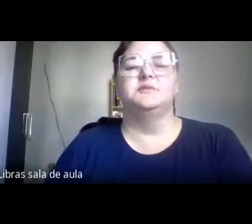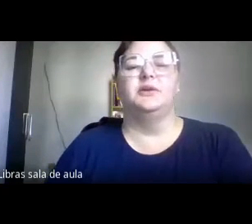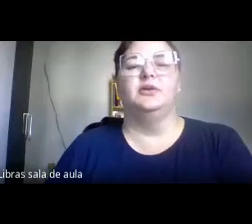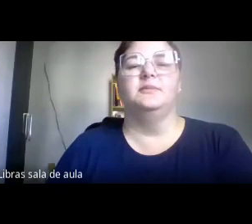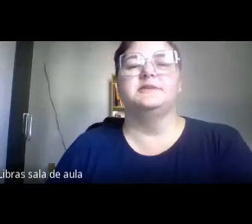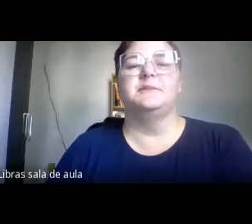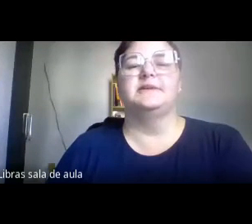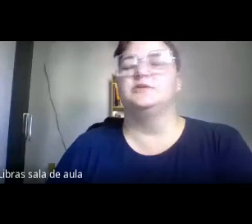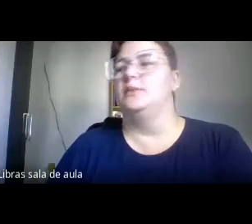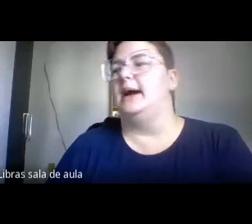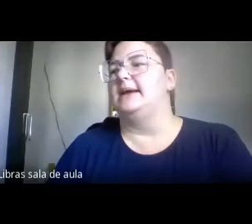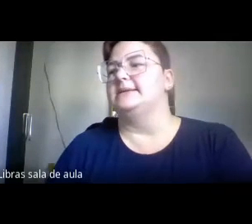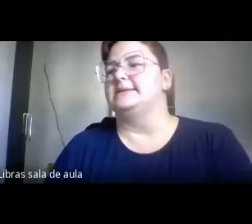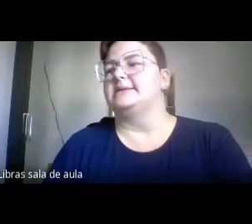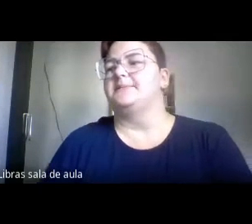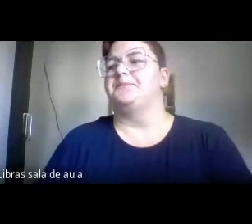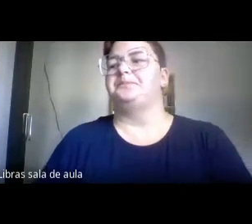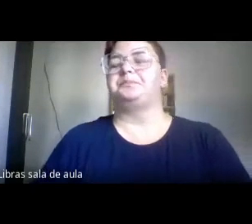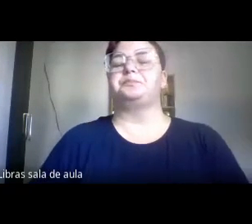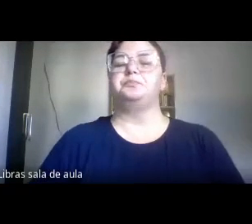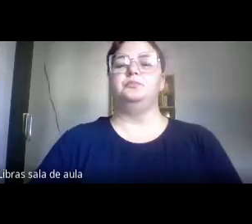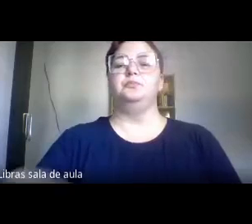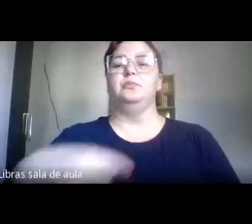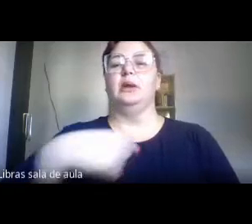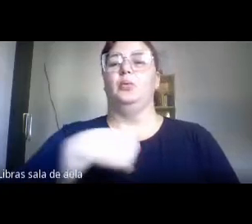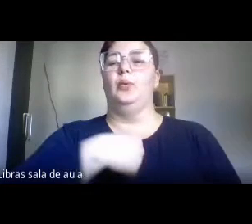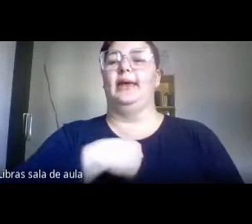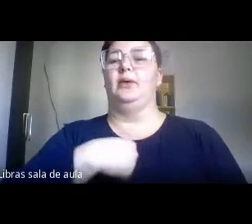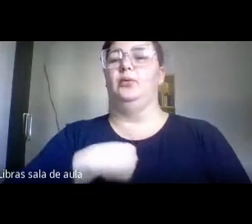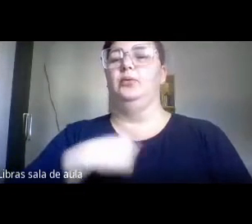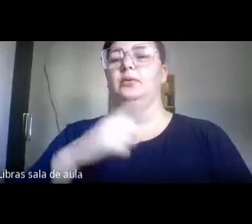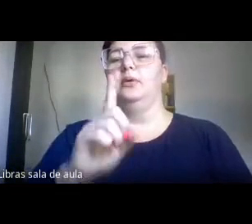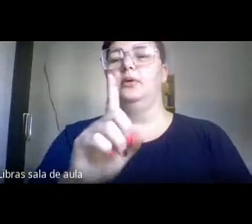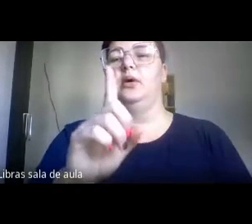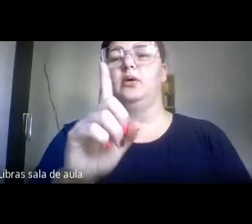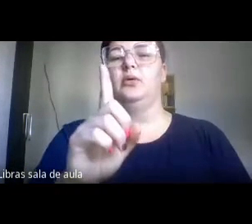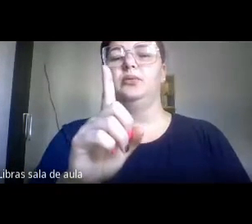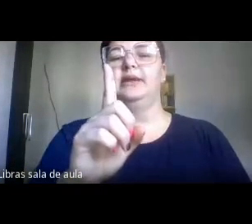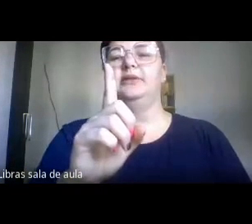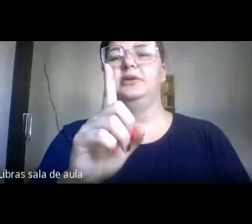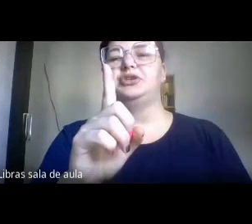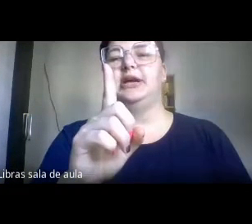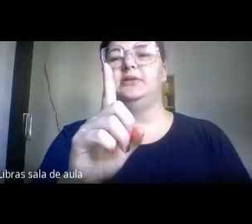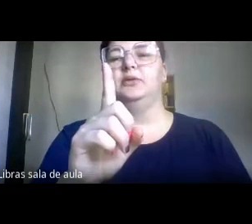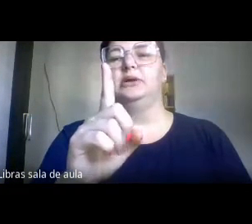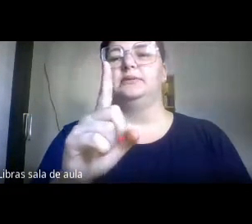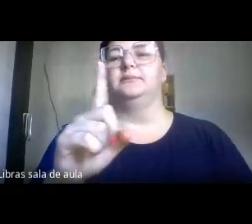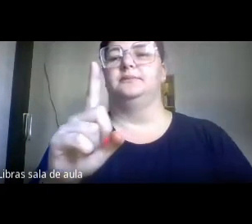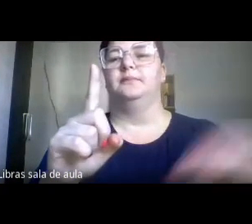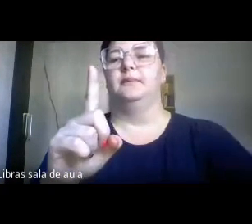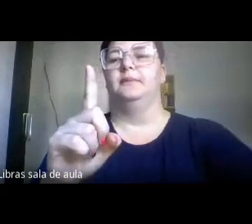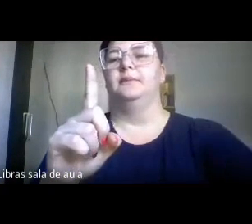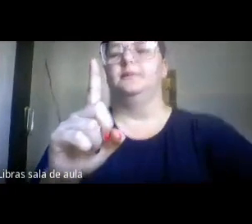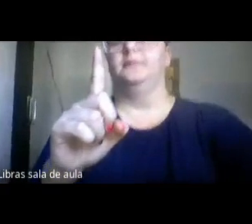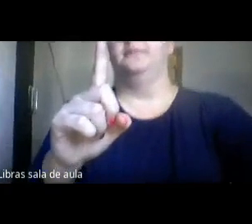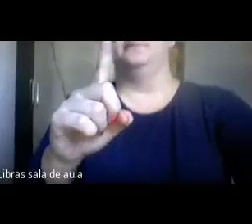Aqui os pronomes pessoais. O eu, ó, com o dedo indicador.